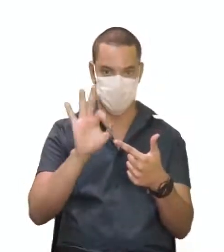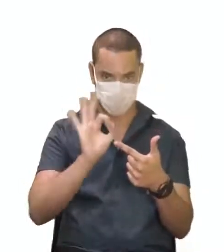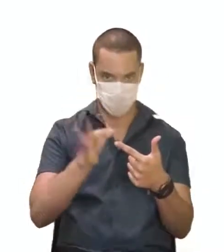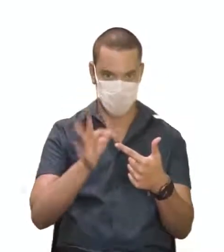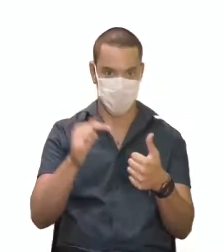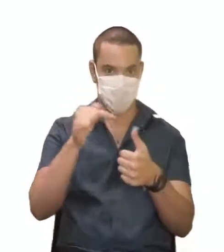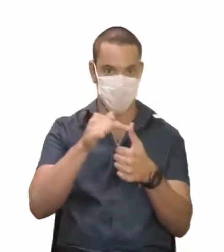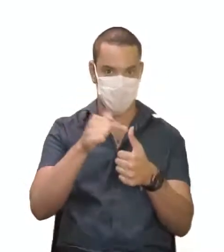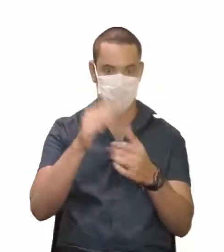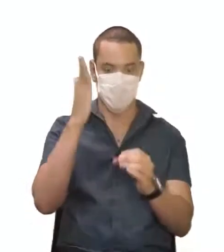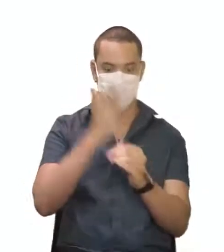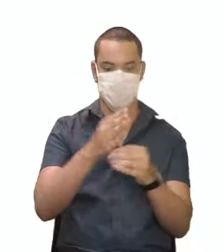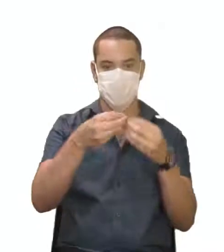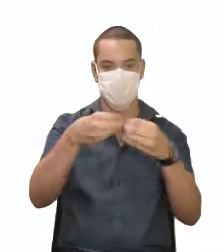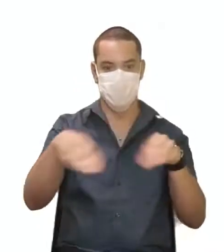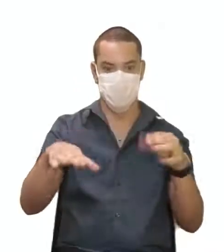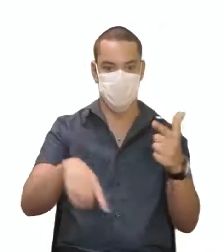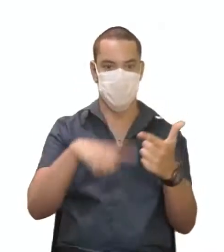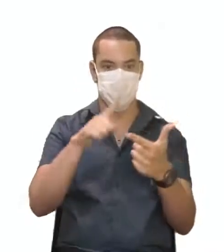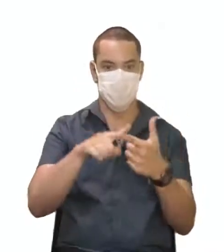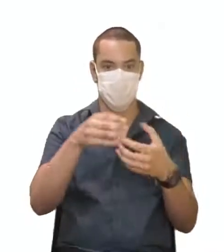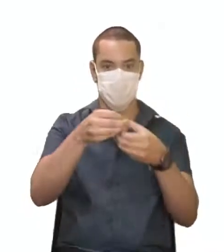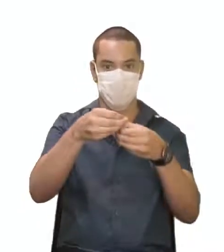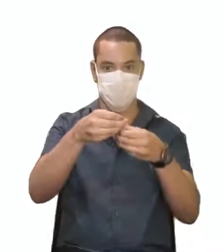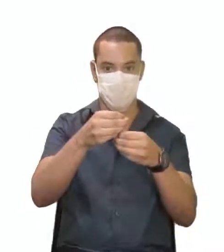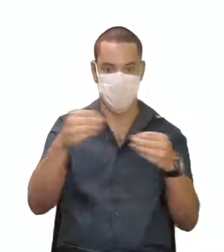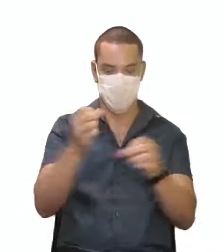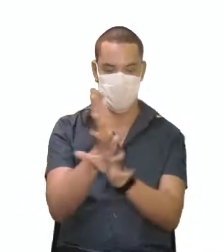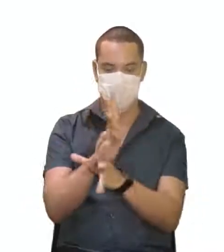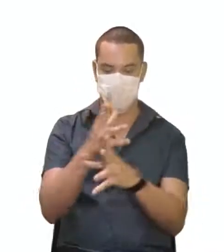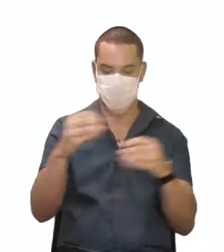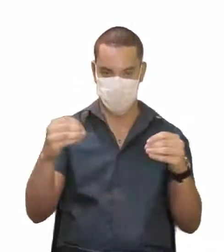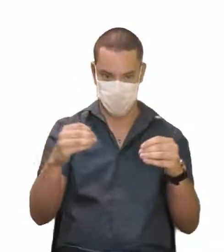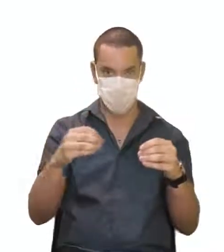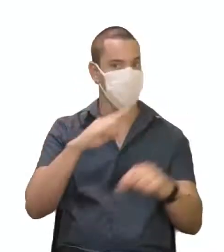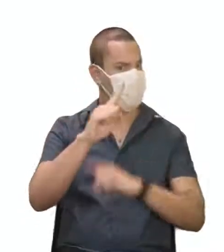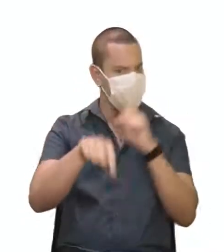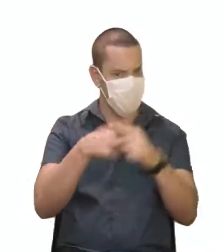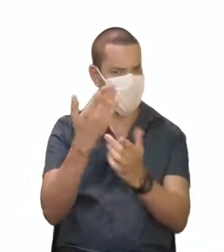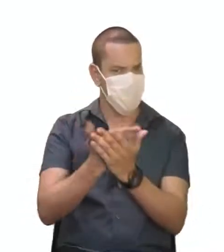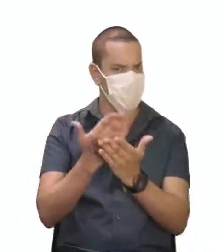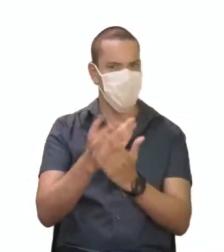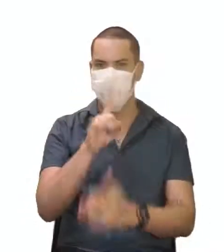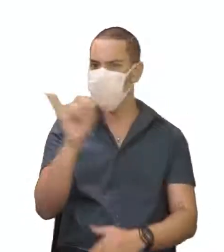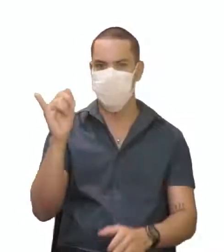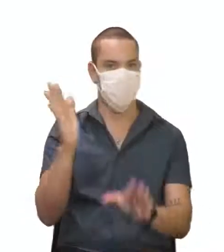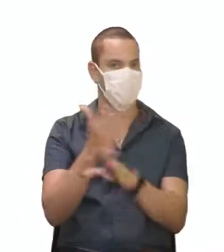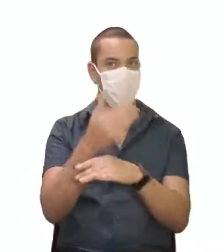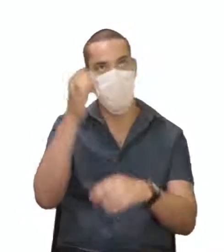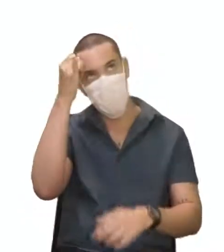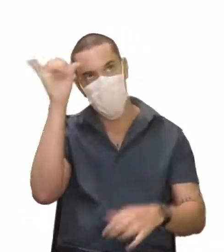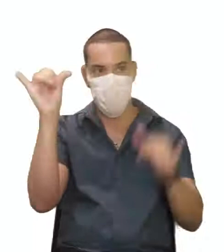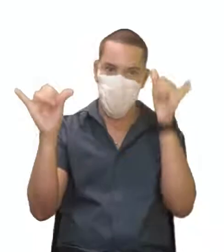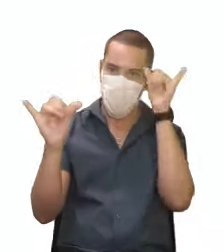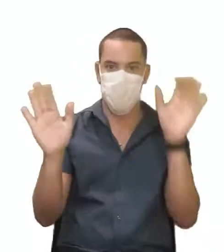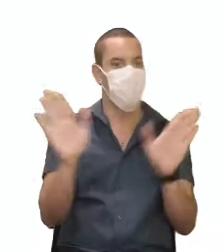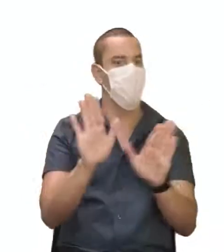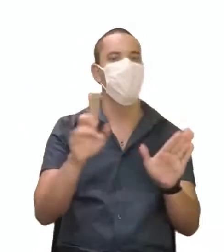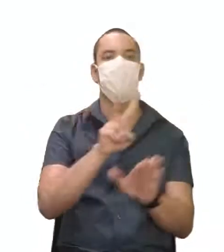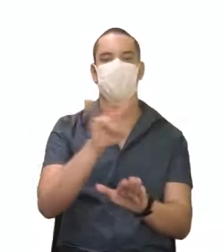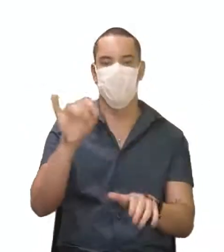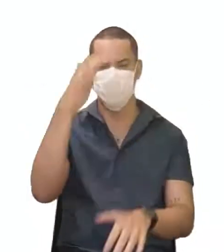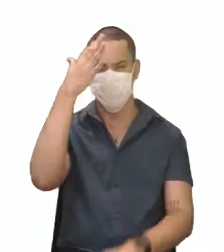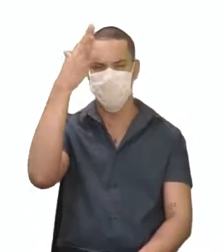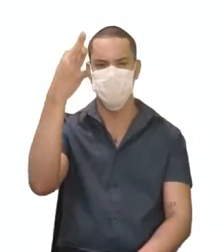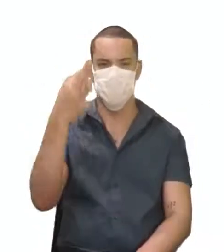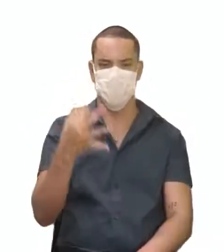de meiose. Depois dessa aula, você não vai mais titubear em nenhuma questão sobre